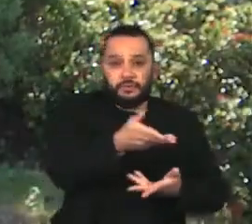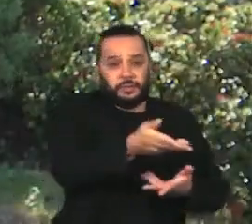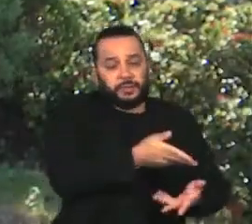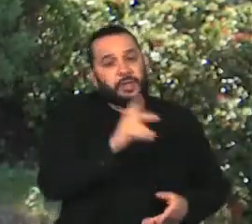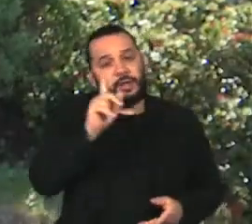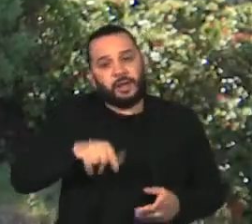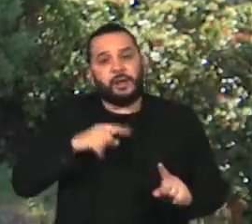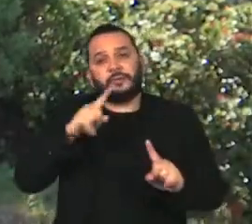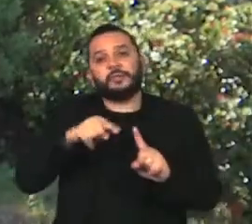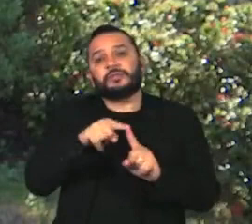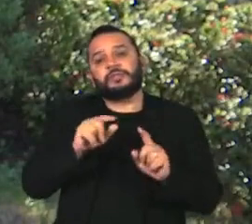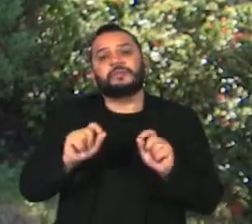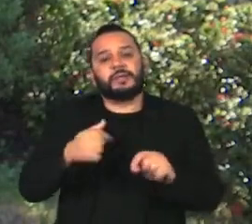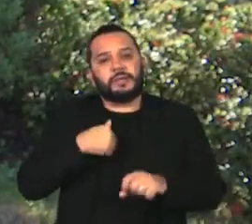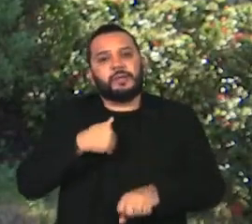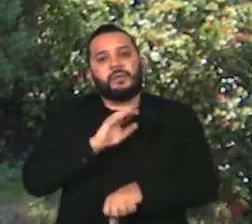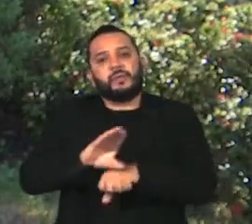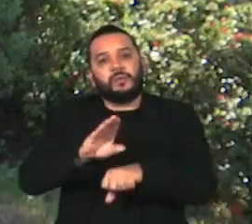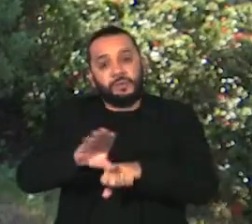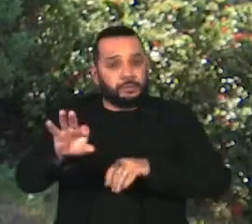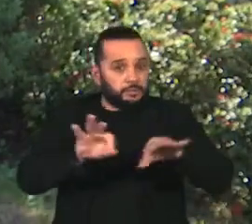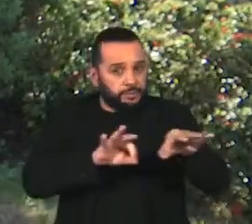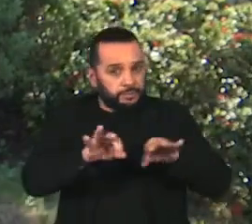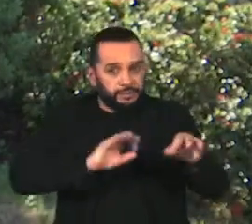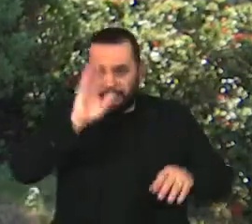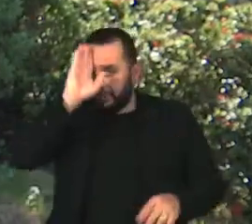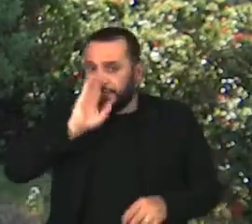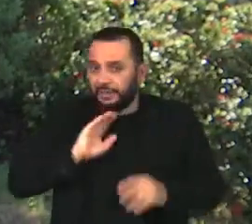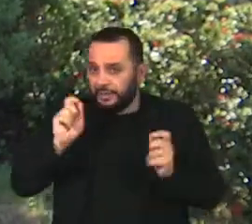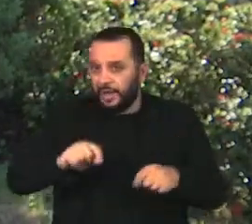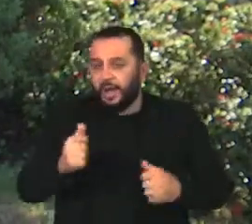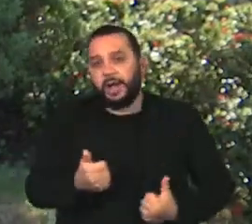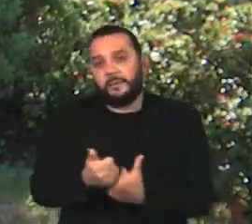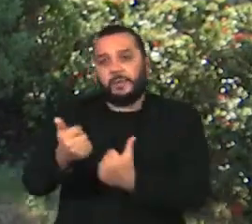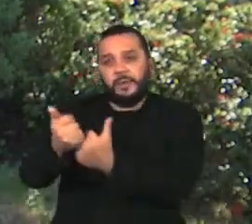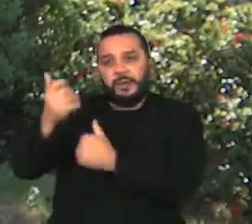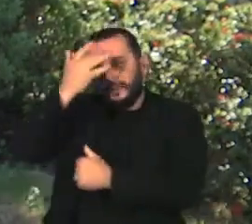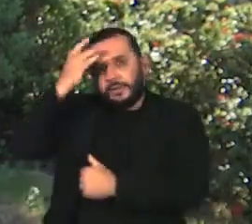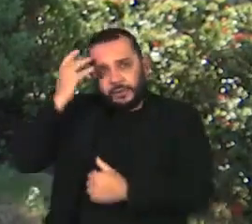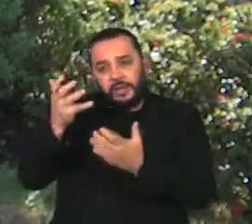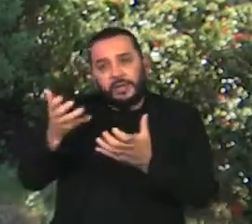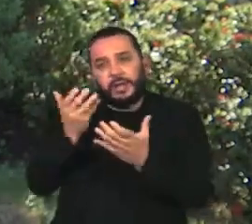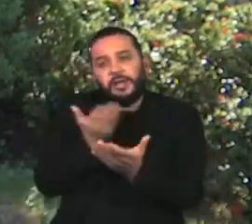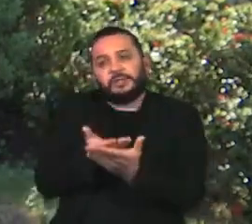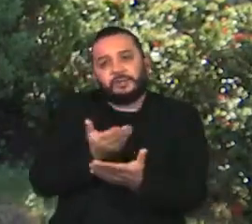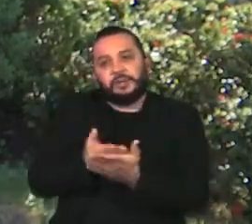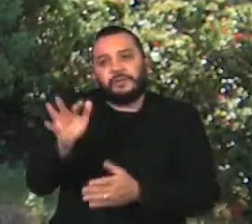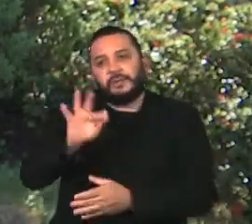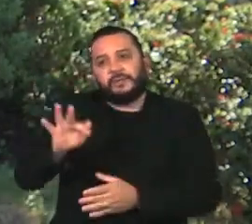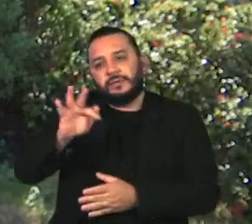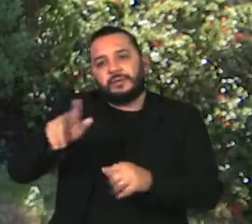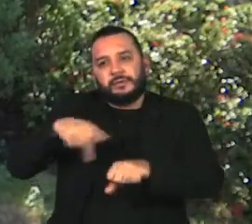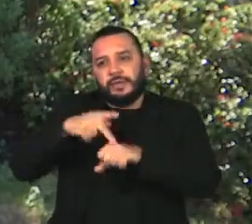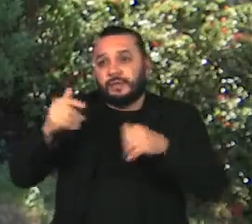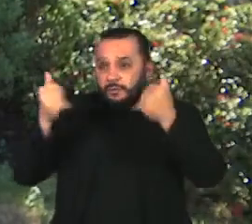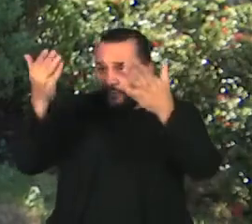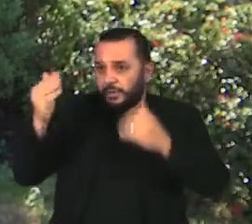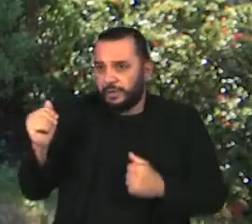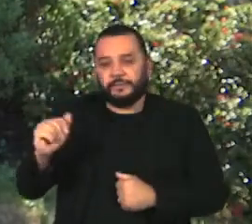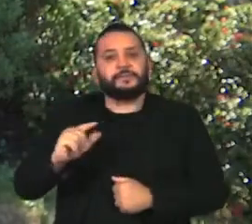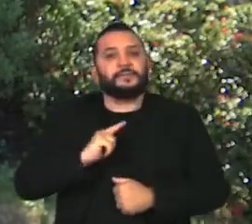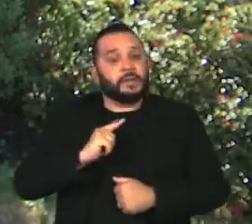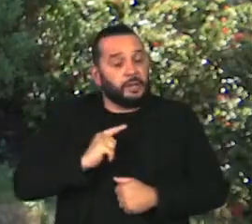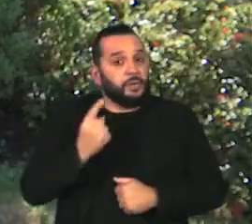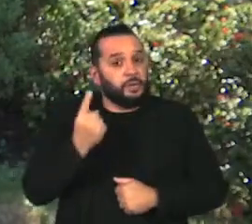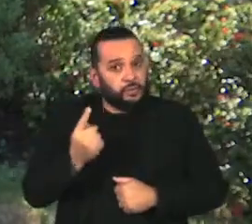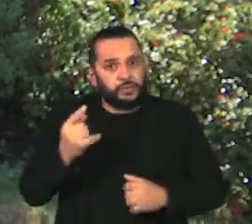cursos preparatórios gratuitos que oferecem apoio para quem pretende cursar uma graduação fora do Brasil. Um deles, ligado